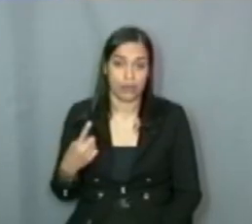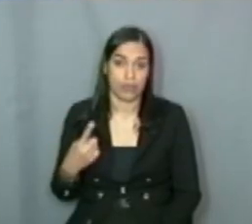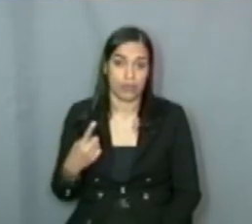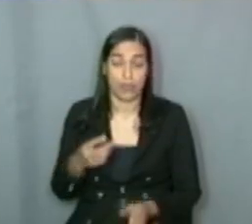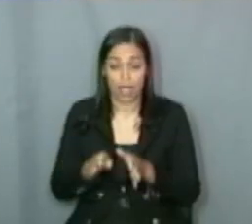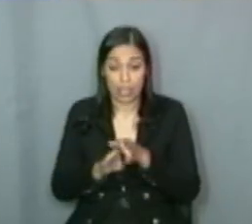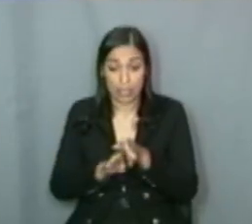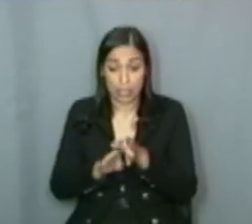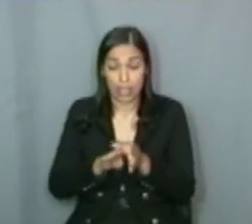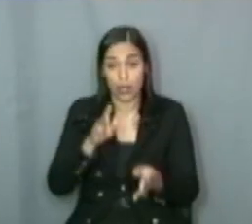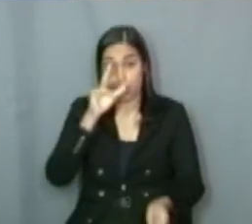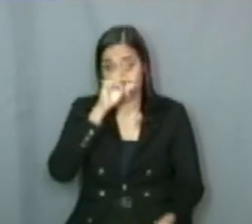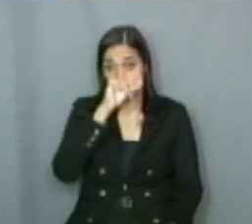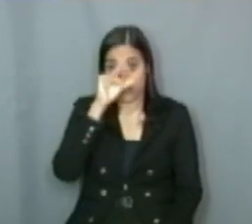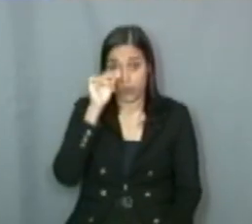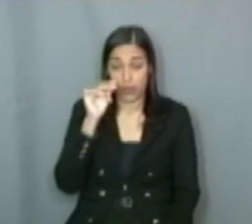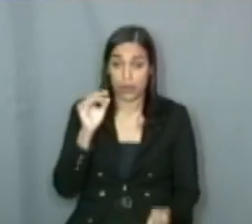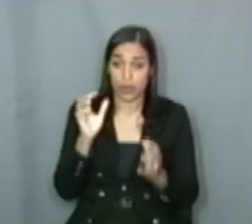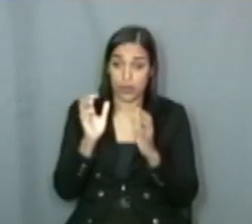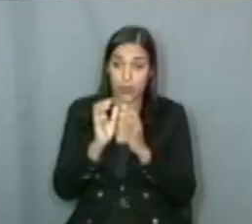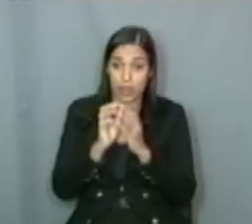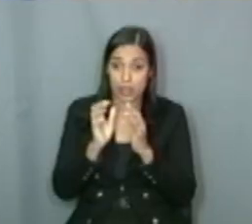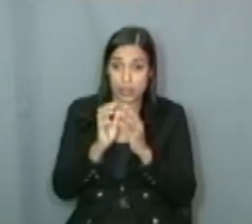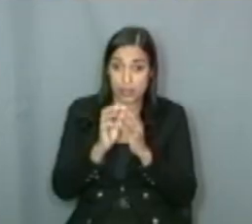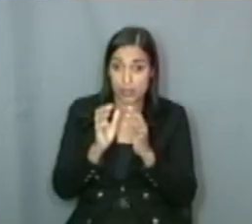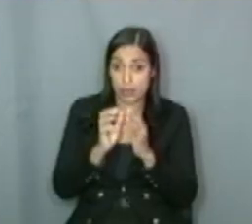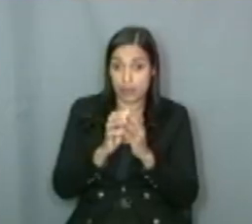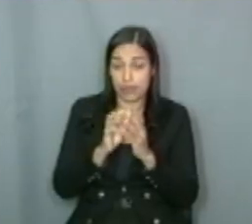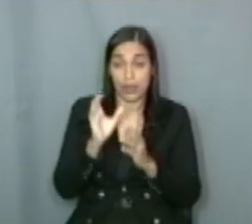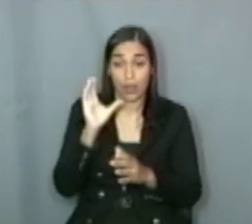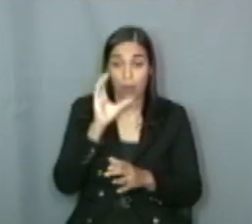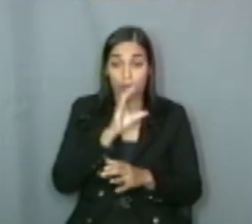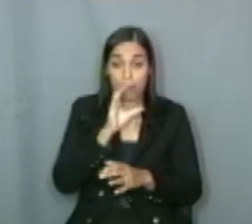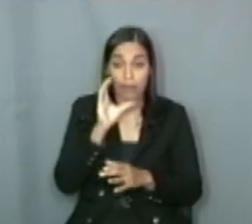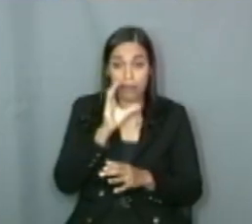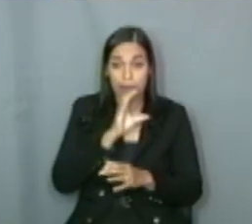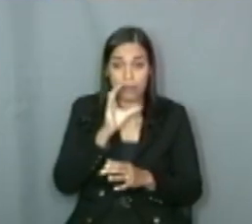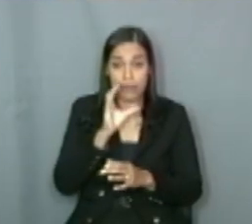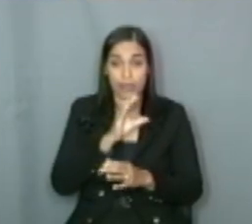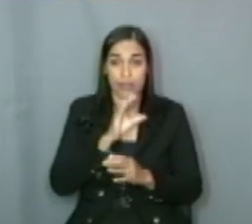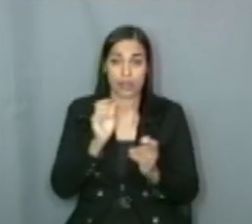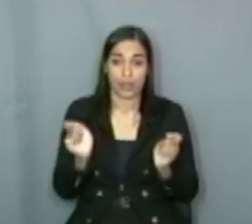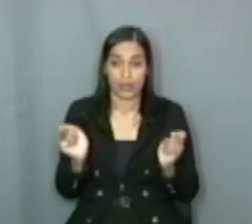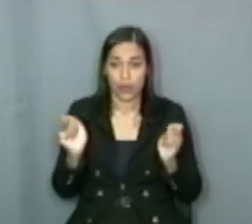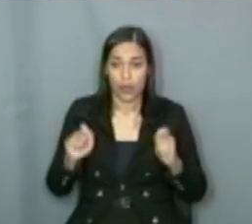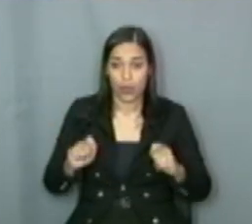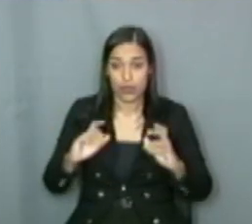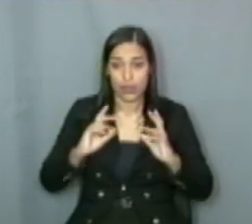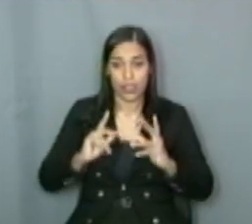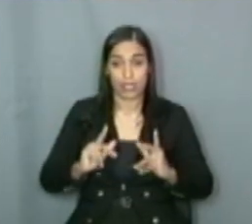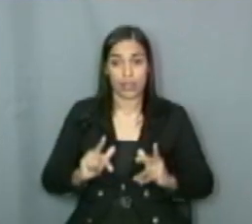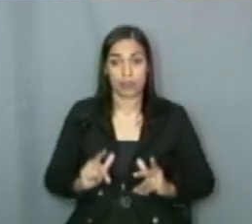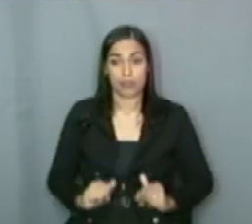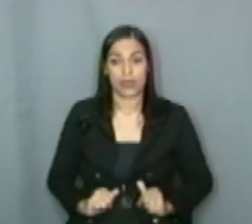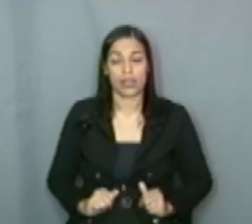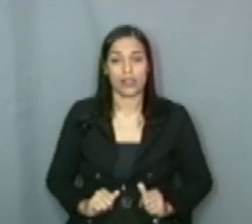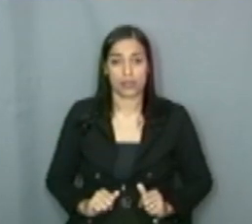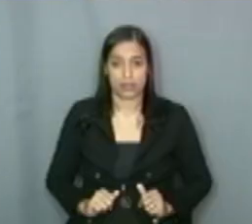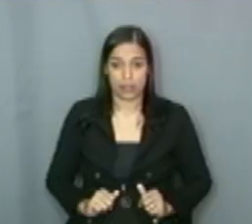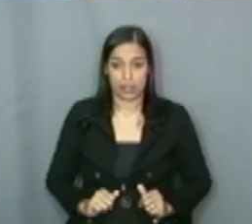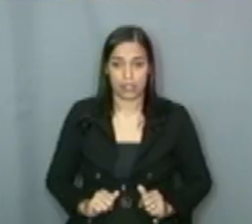Indico à Prefeitura do Recife para adotar providências urgentes quanto às condições sanitárias